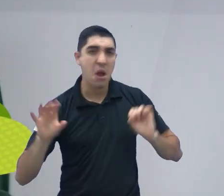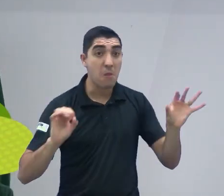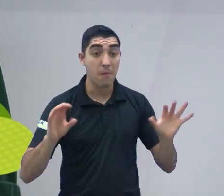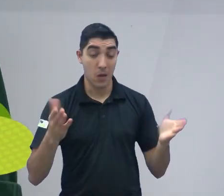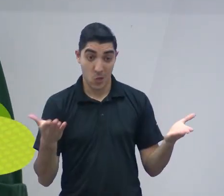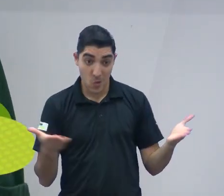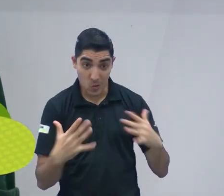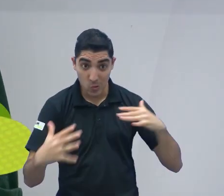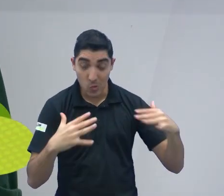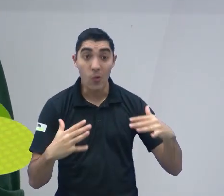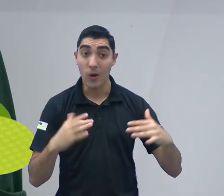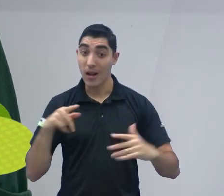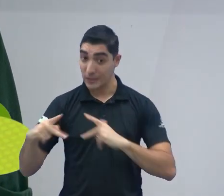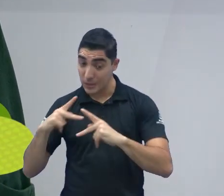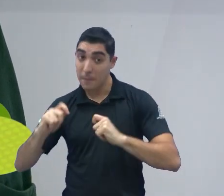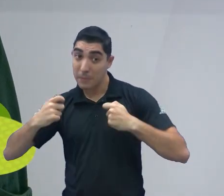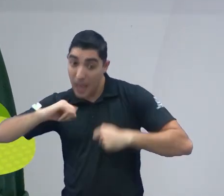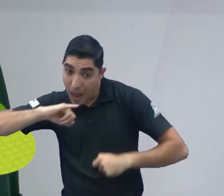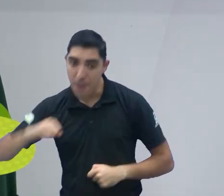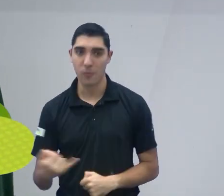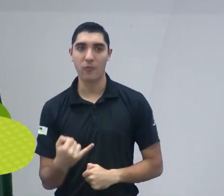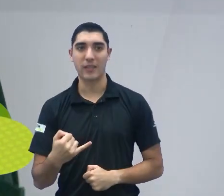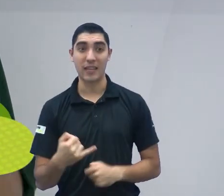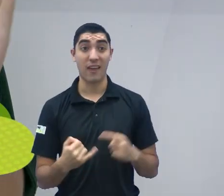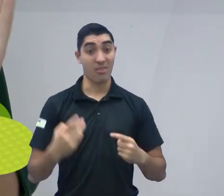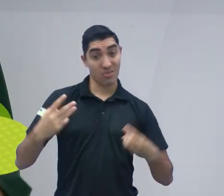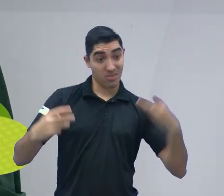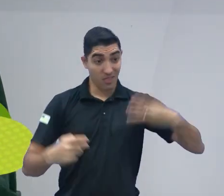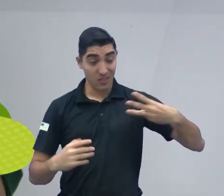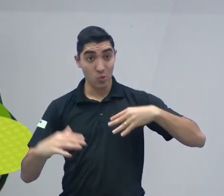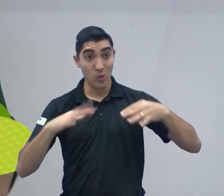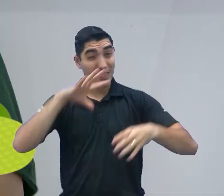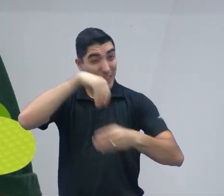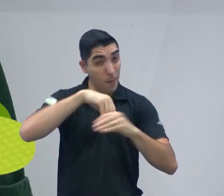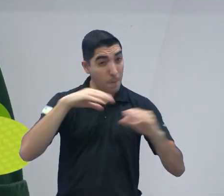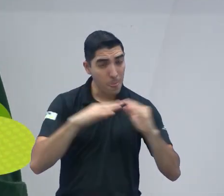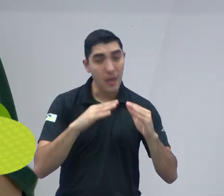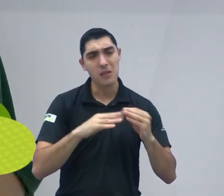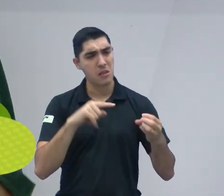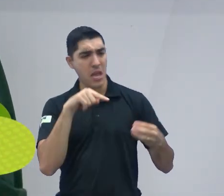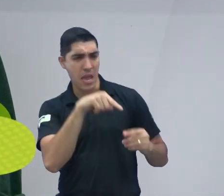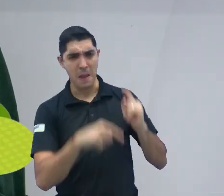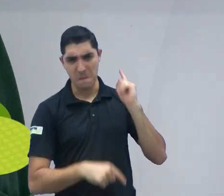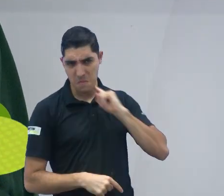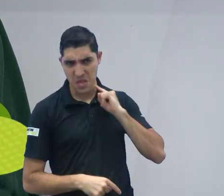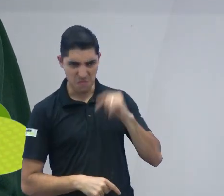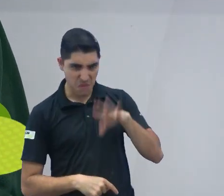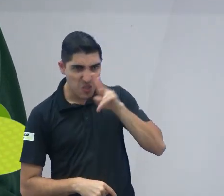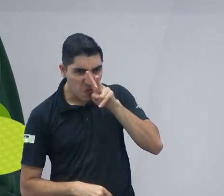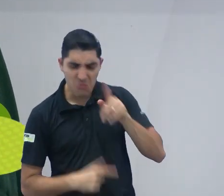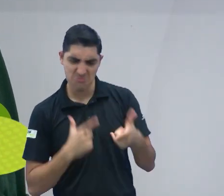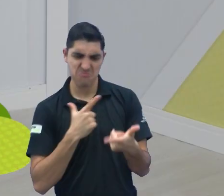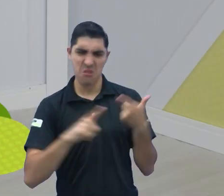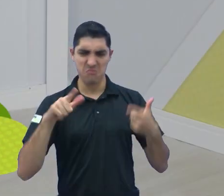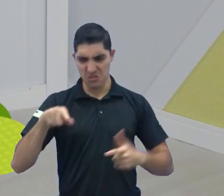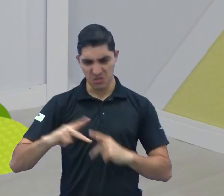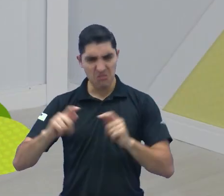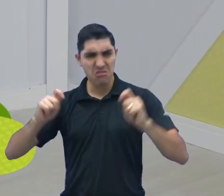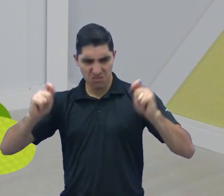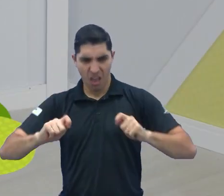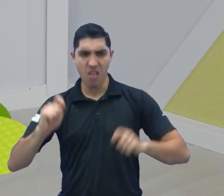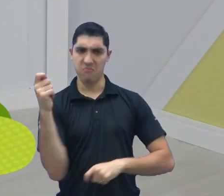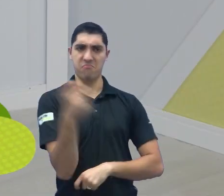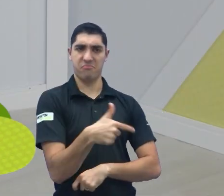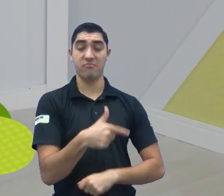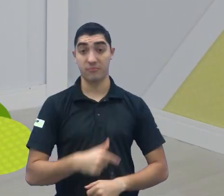tem que aproveitar este bom momento, terceira partida dentro de casa, não importa se é o Minas, está mais para cima, enfim, São José tem qualidade para vencer. Sem dúvida alguma. E